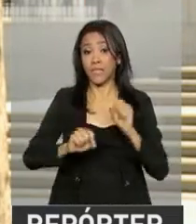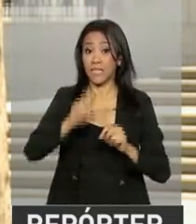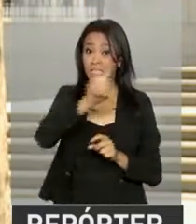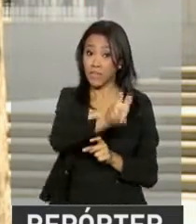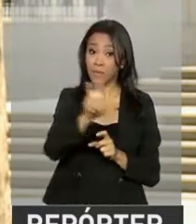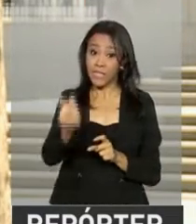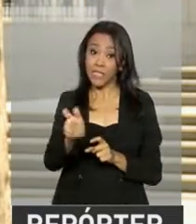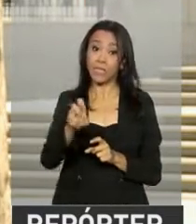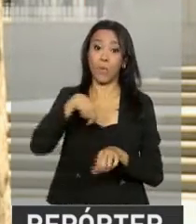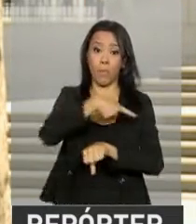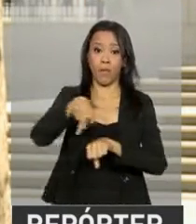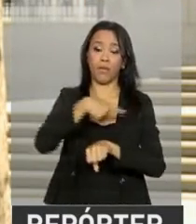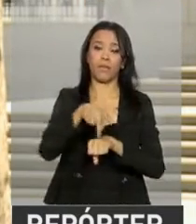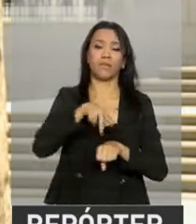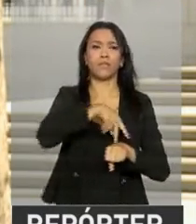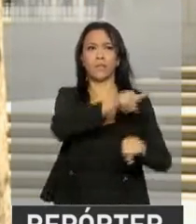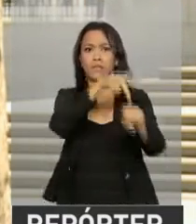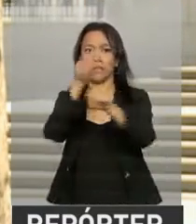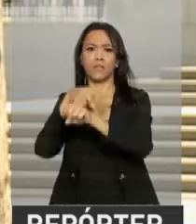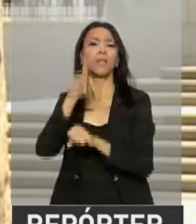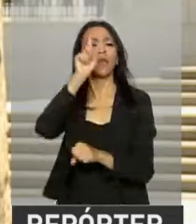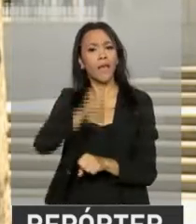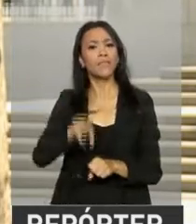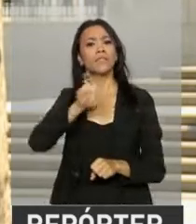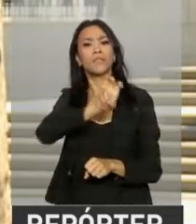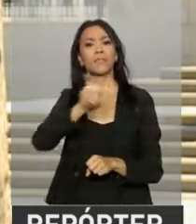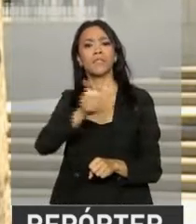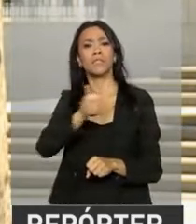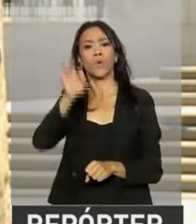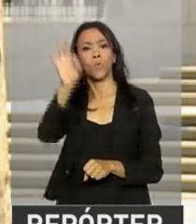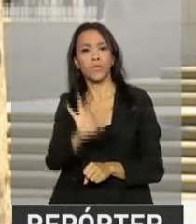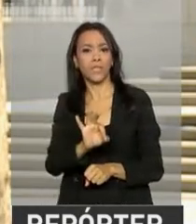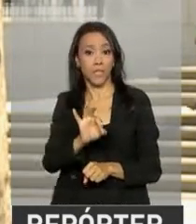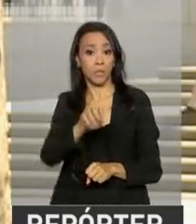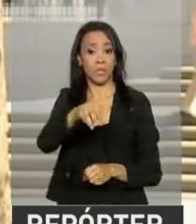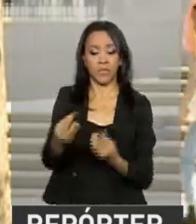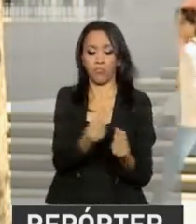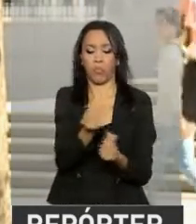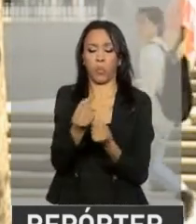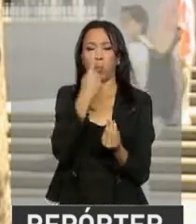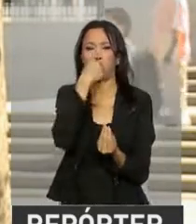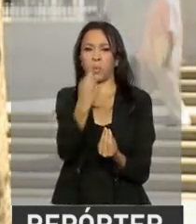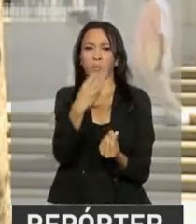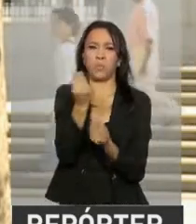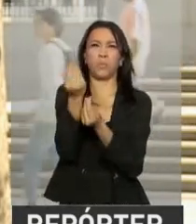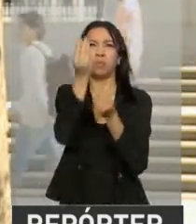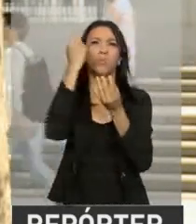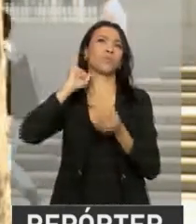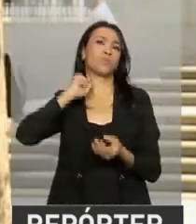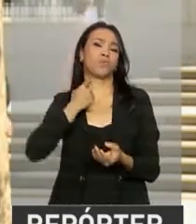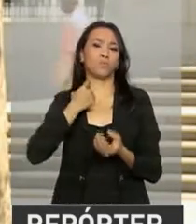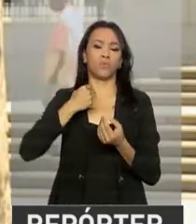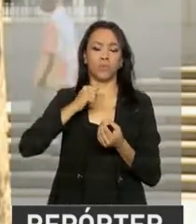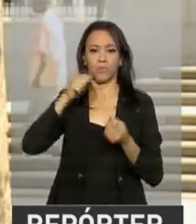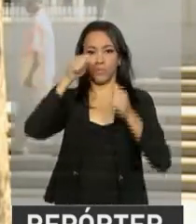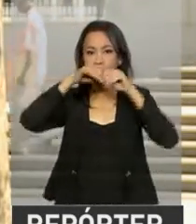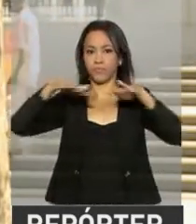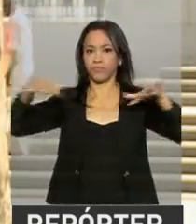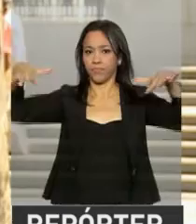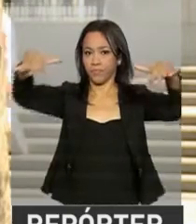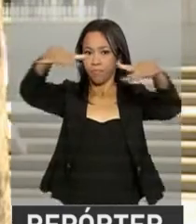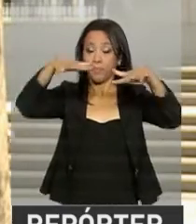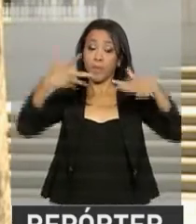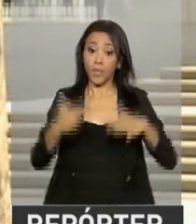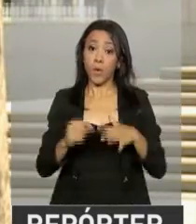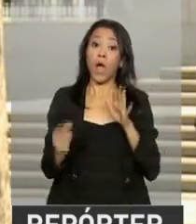55 países, que representam 55% das emissões de gases poluentes na atmosfera. Segundo o último